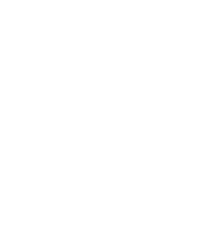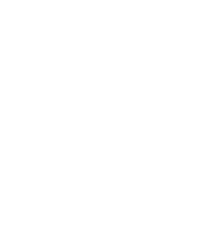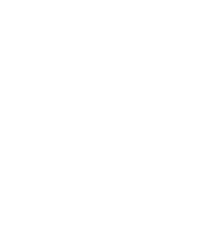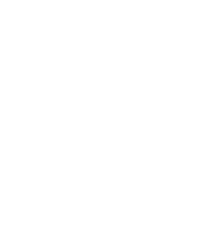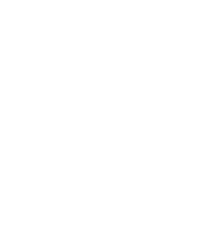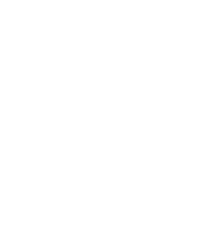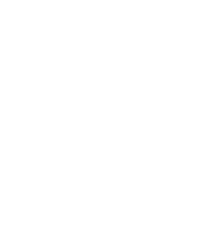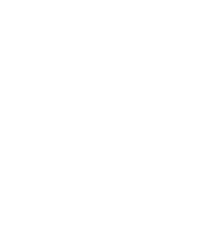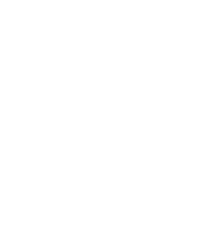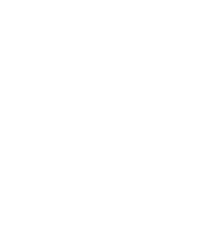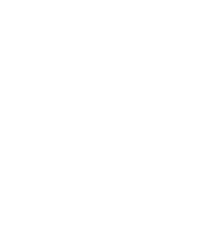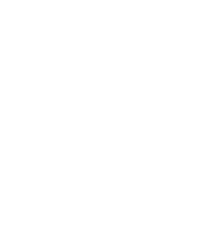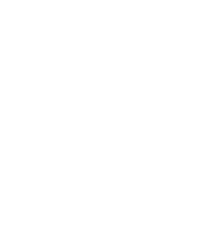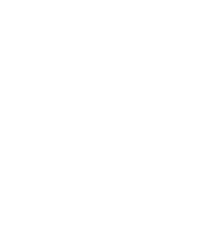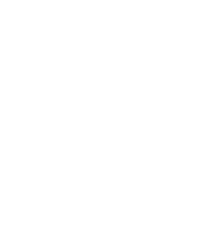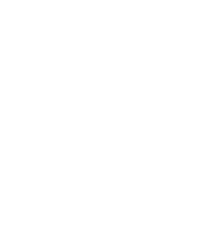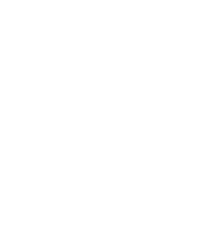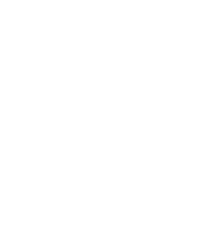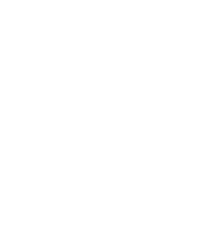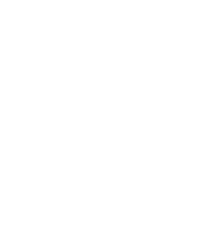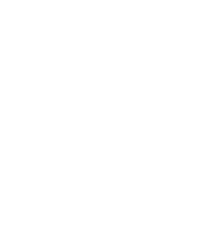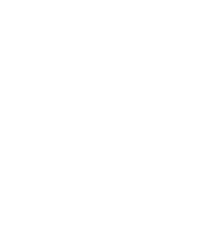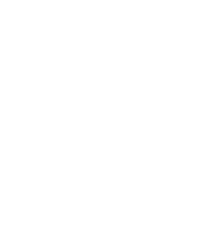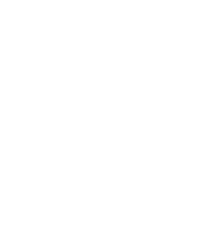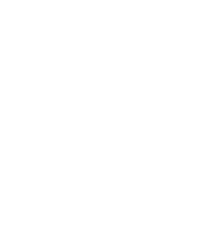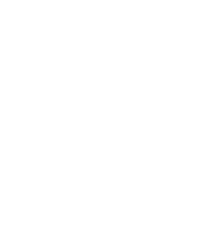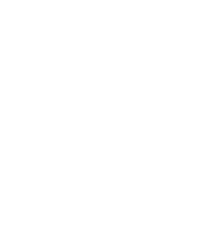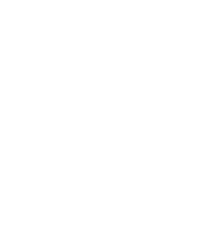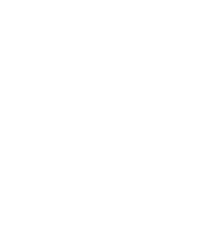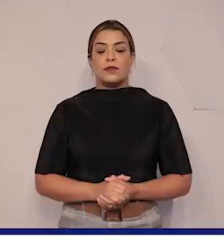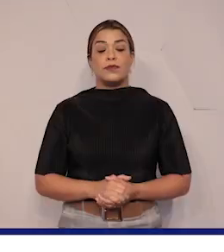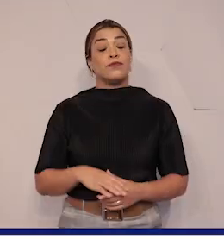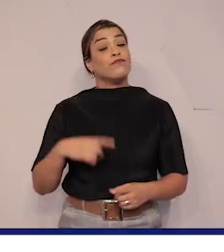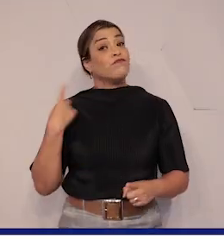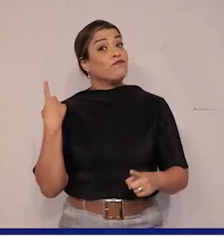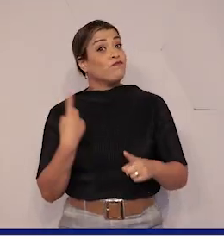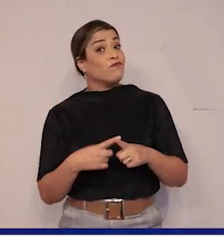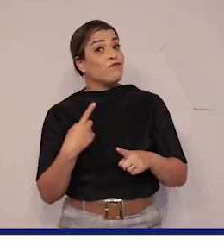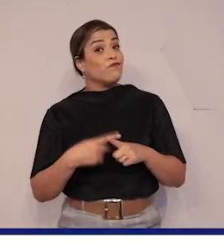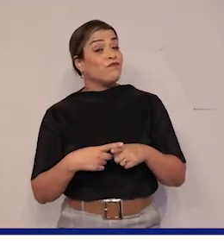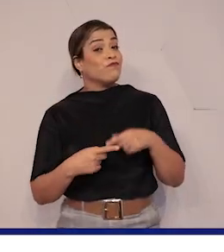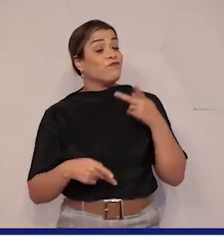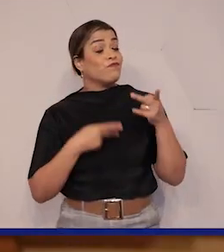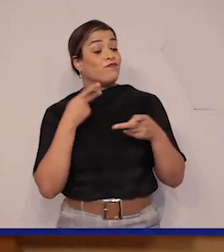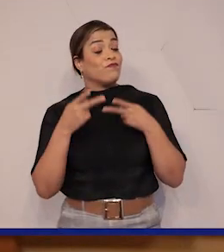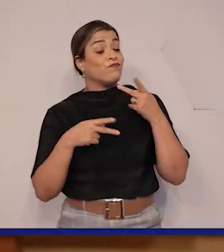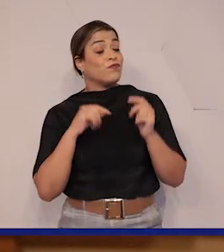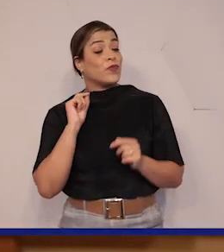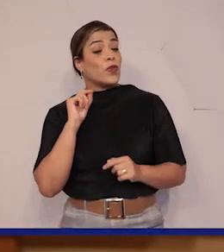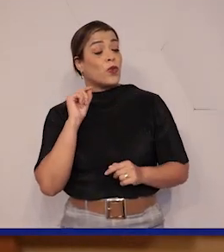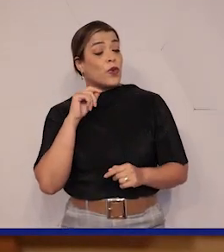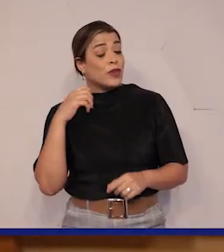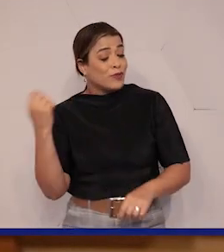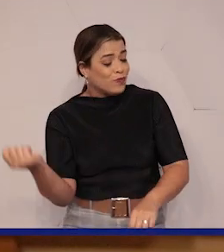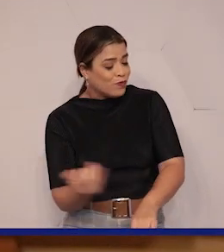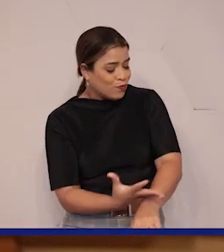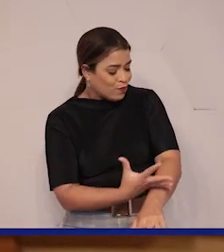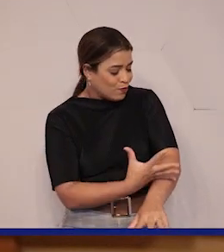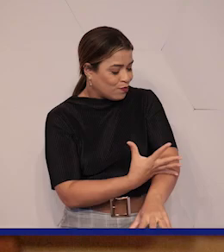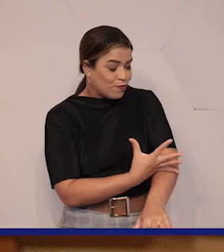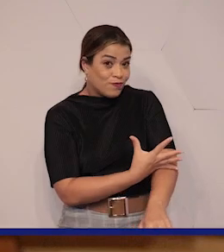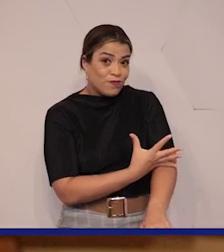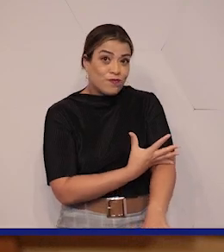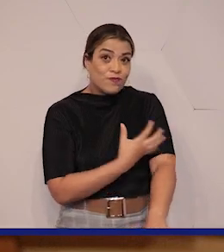e sexual e da discriminação. COGEM primeiro grau e COGEM segundo grau. Porque falar do que eu sinto na